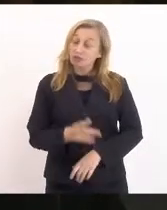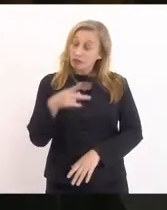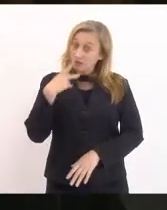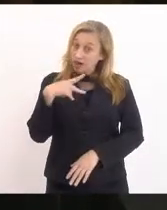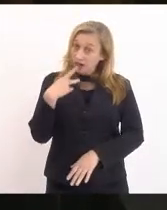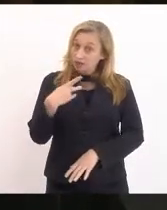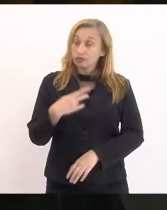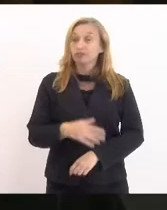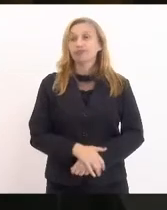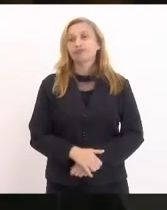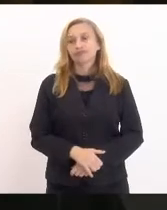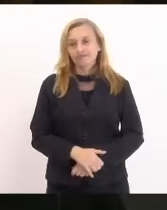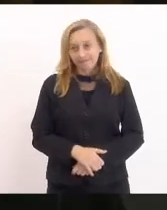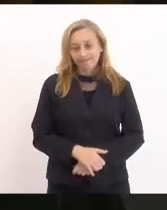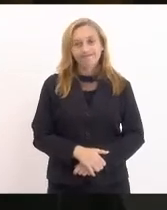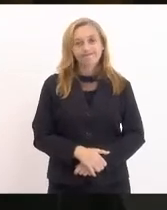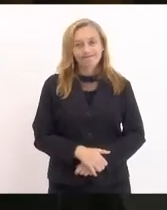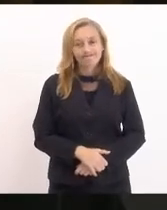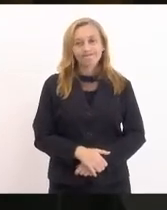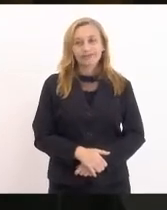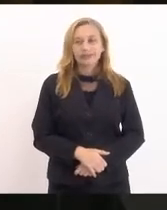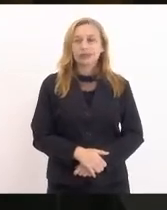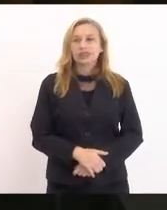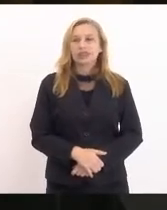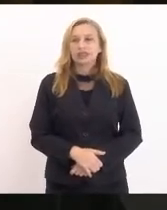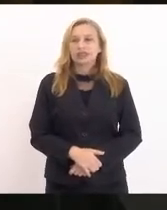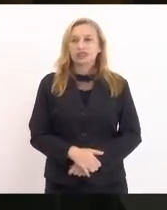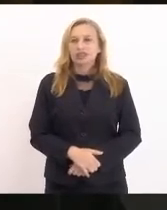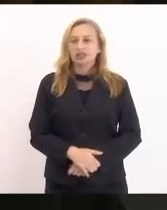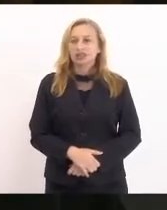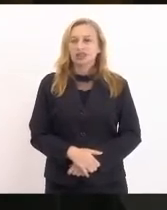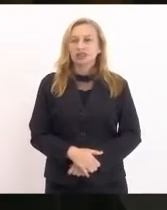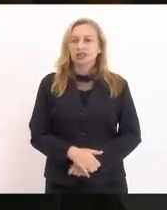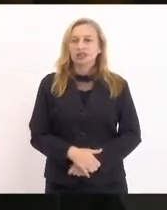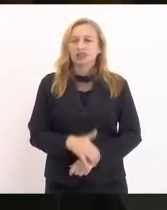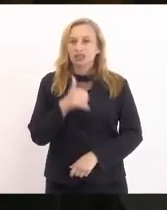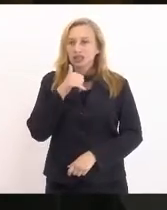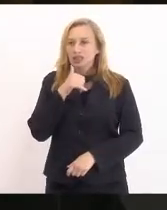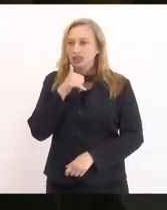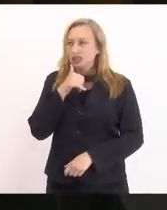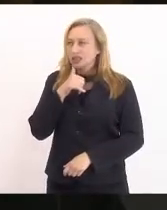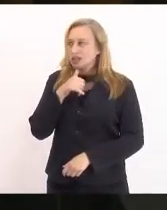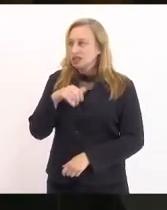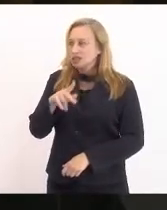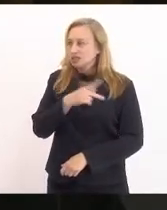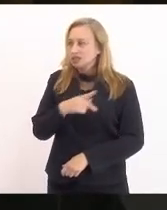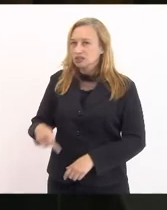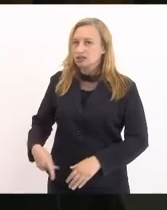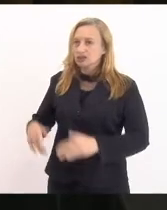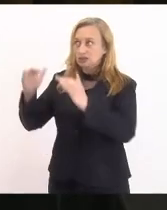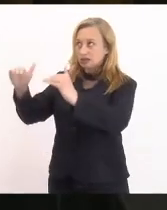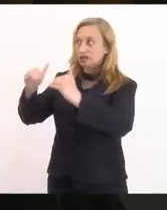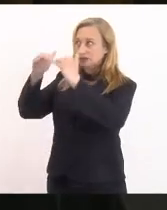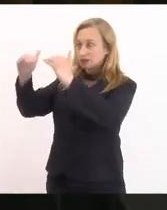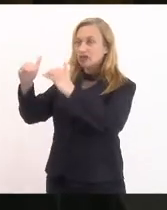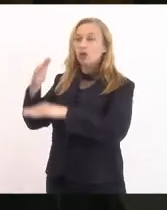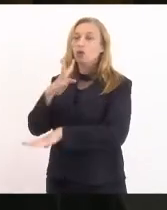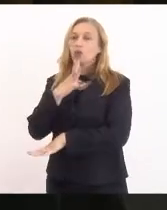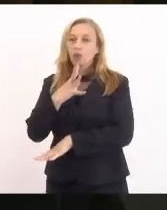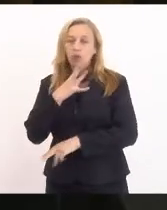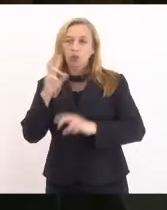dito, e Vossa Excelência endossa essa posição, que